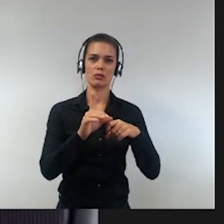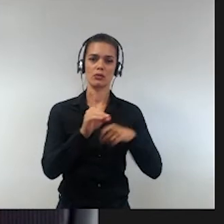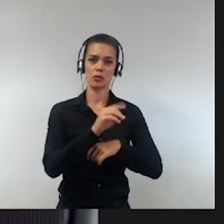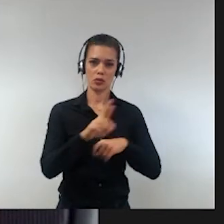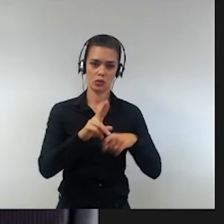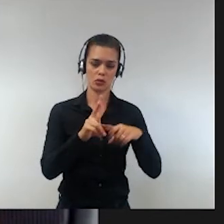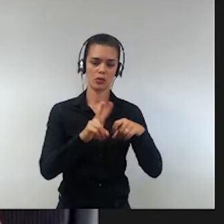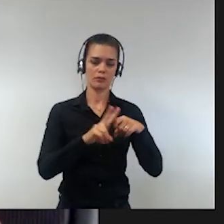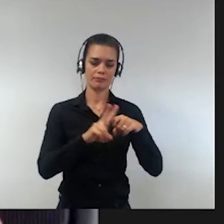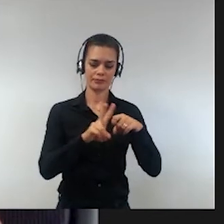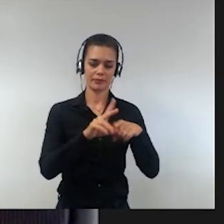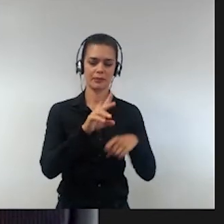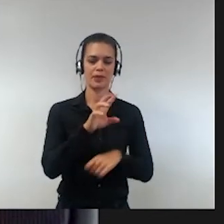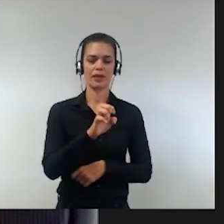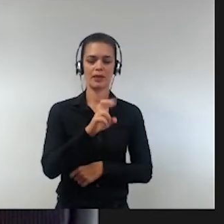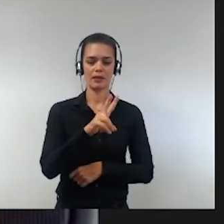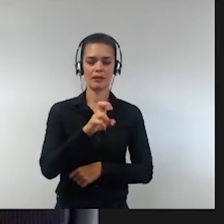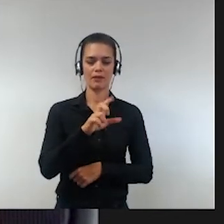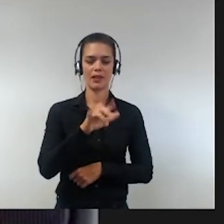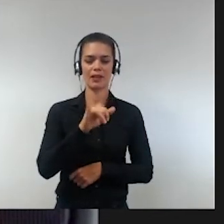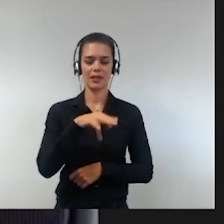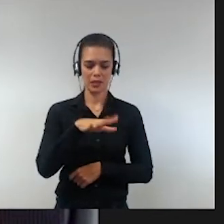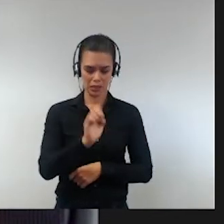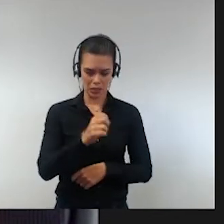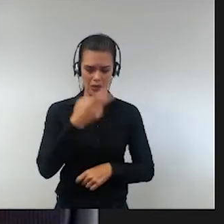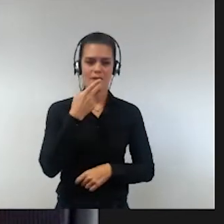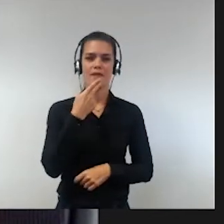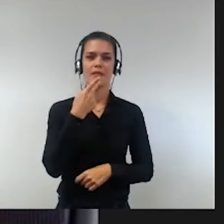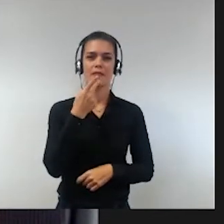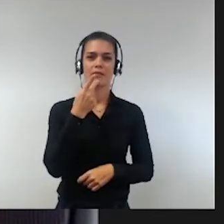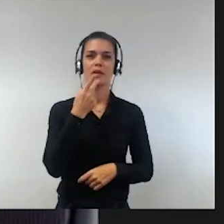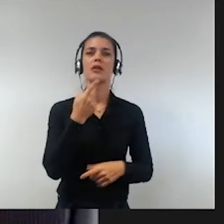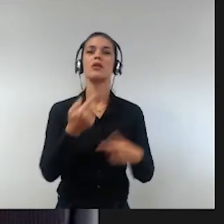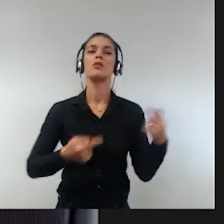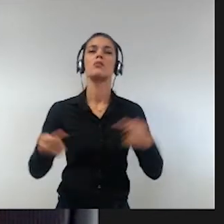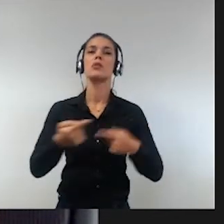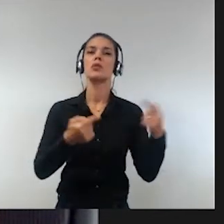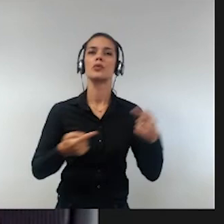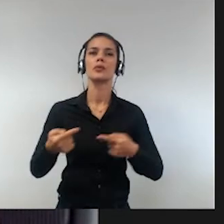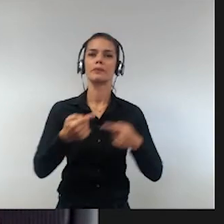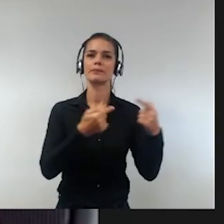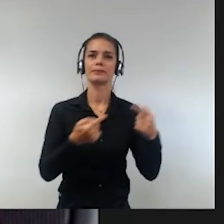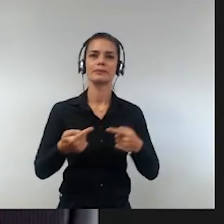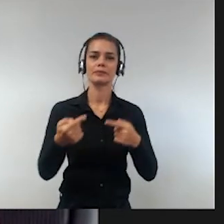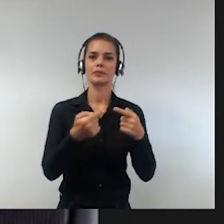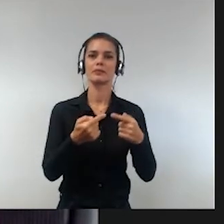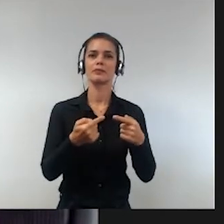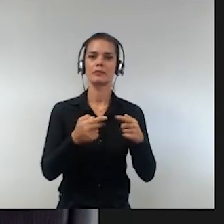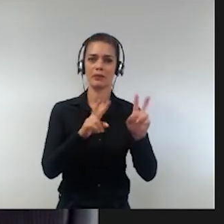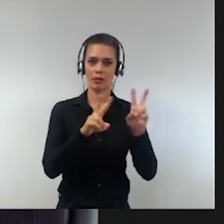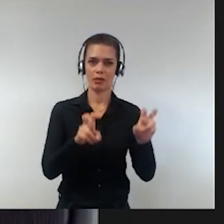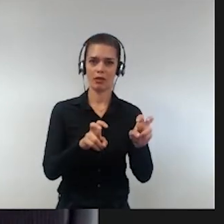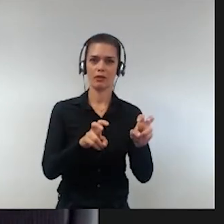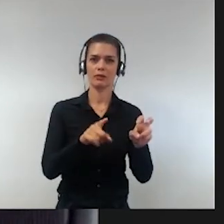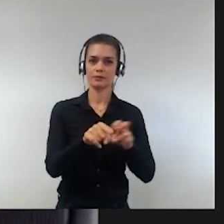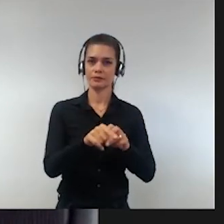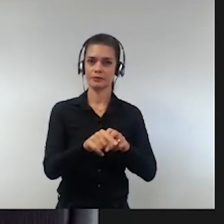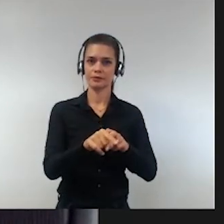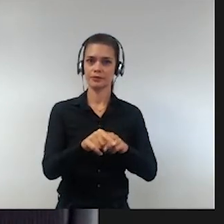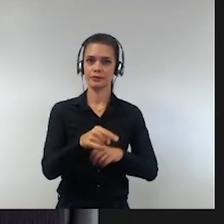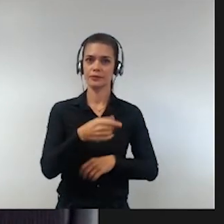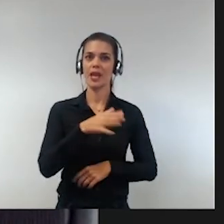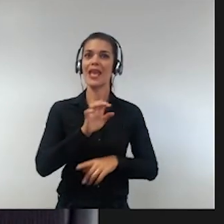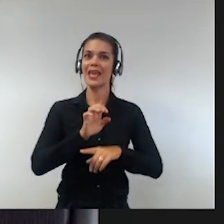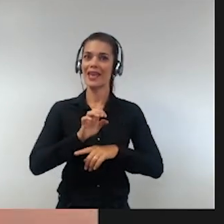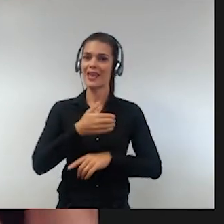levou de modo muito responsável para o deputado e para debate sobre castração? O papel do Estado,